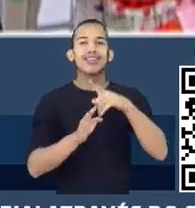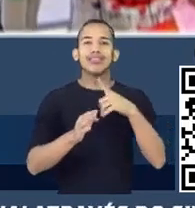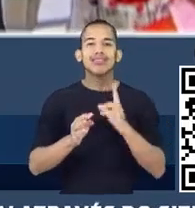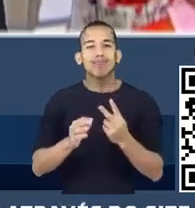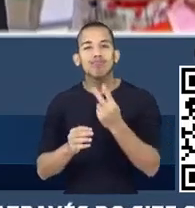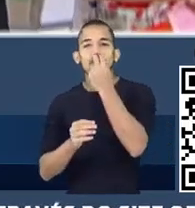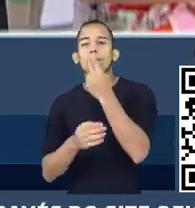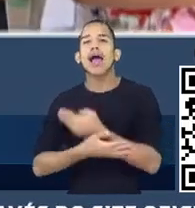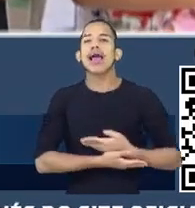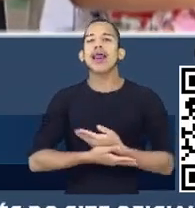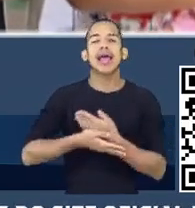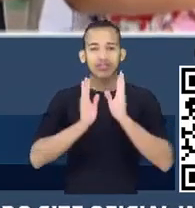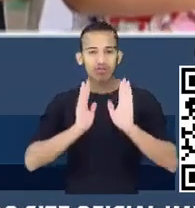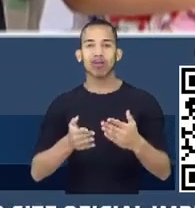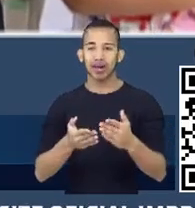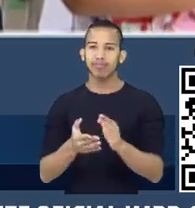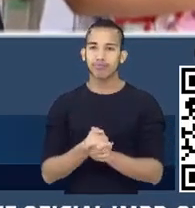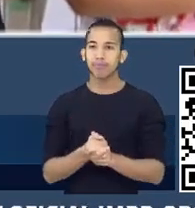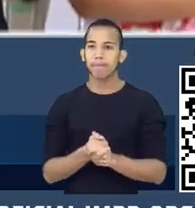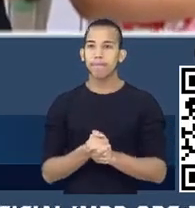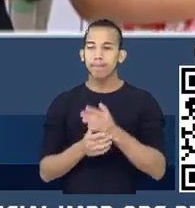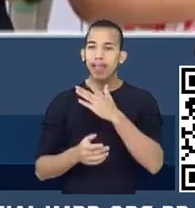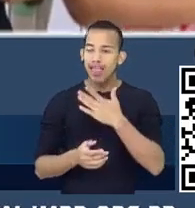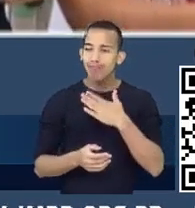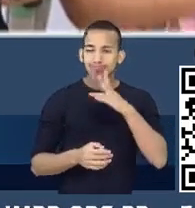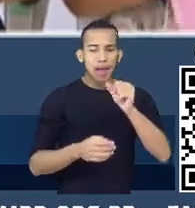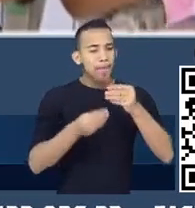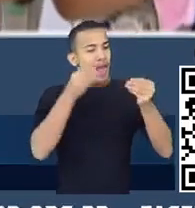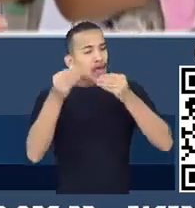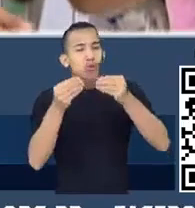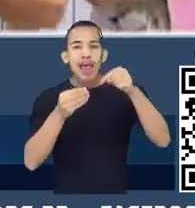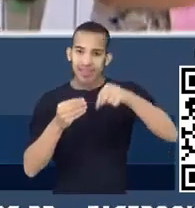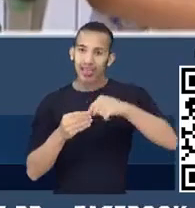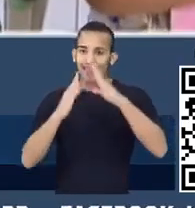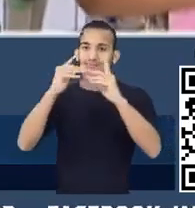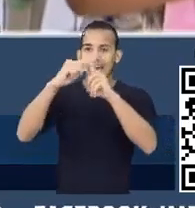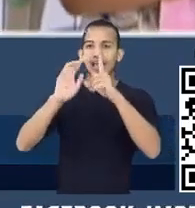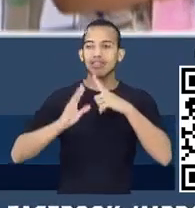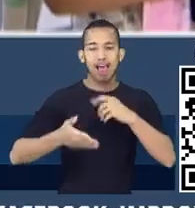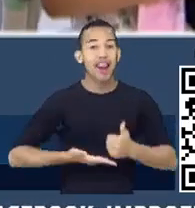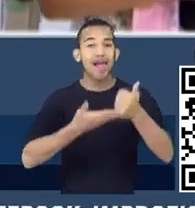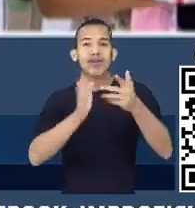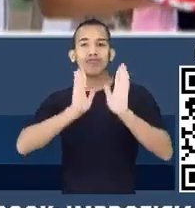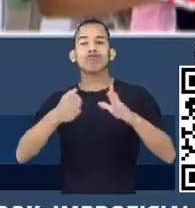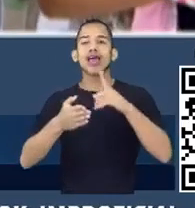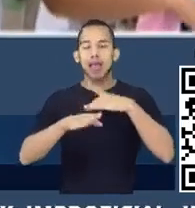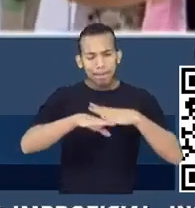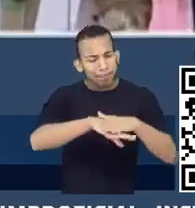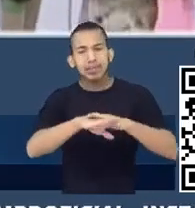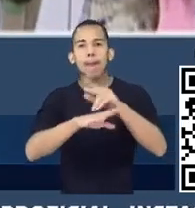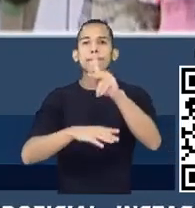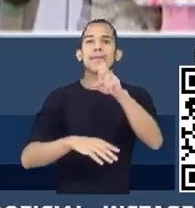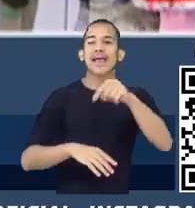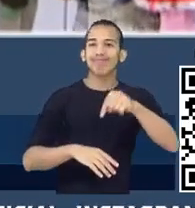criança. Já. Aí, eu fui ungir, peguei a toalhinha daqui que eu tinha levado, passei no pé dela. Quando eu estava